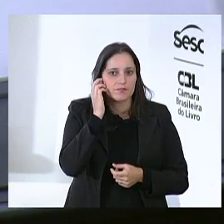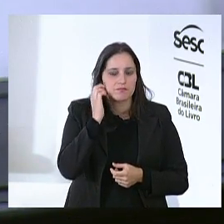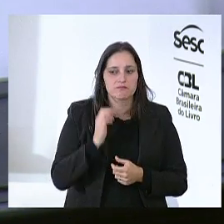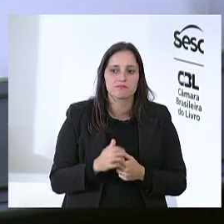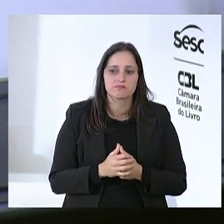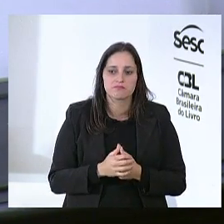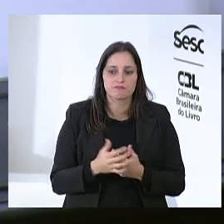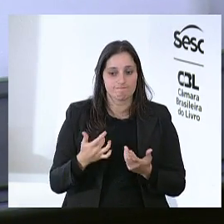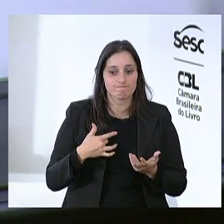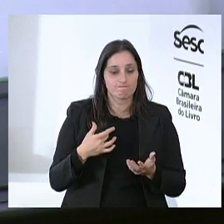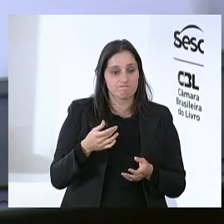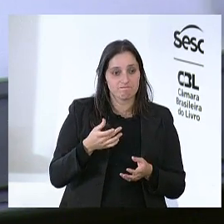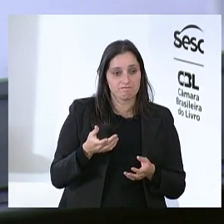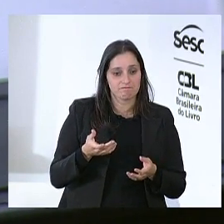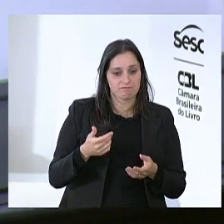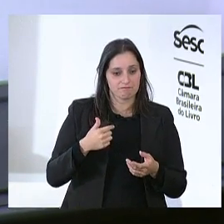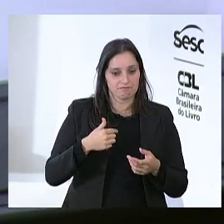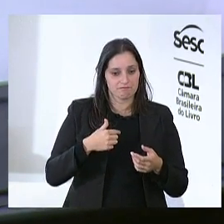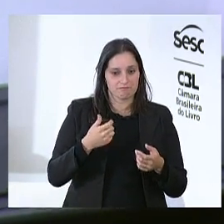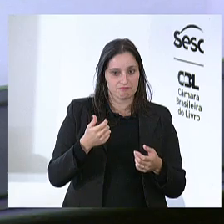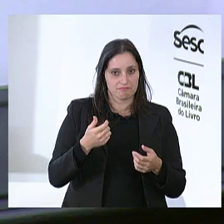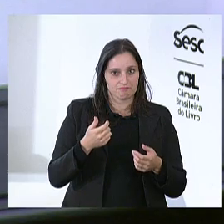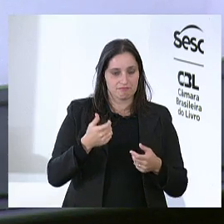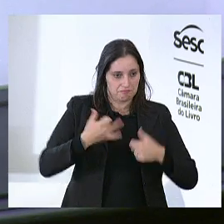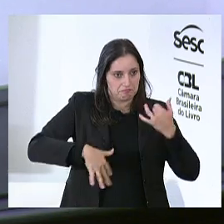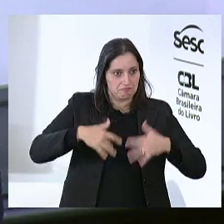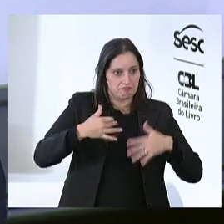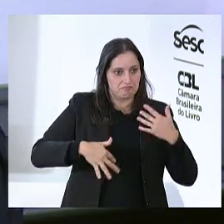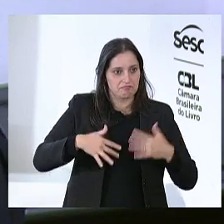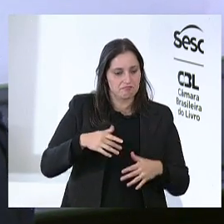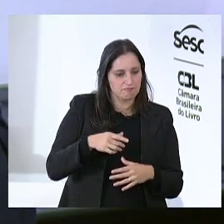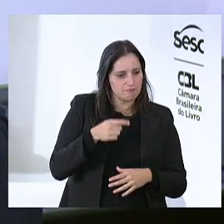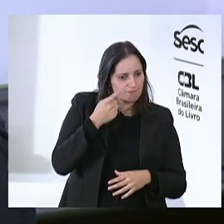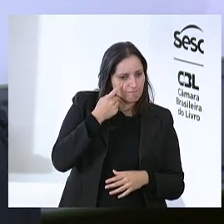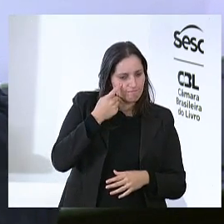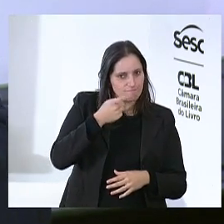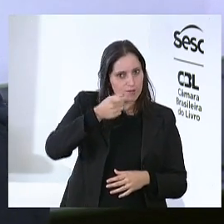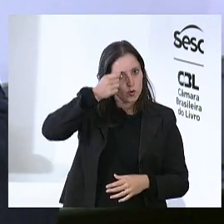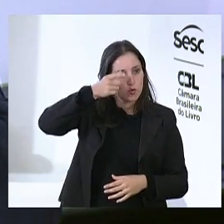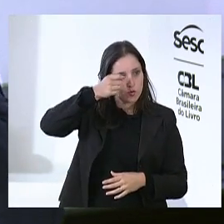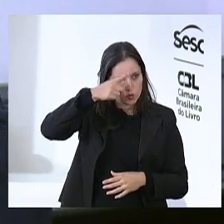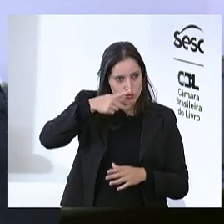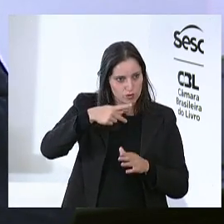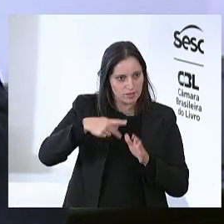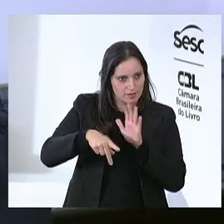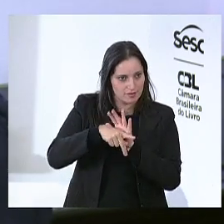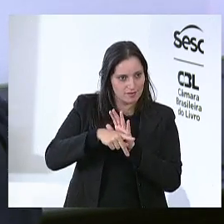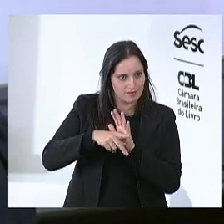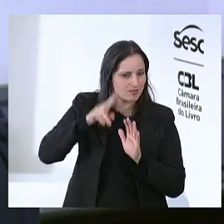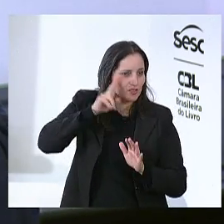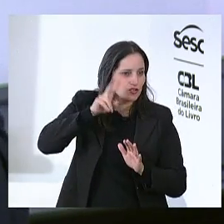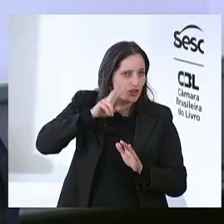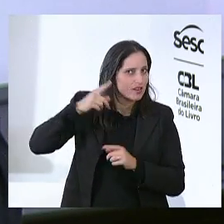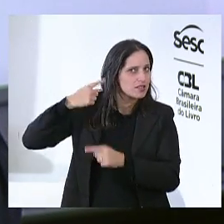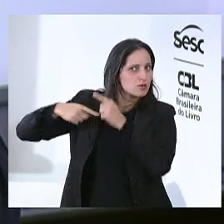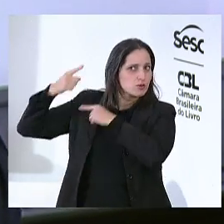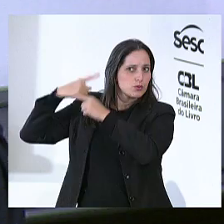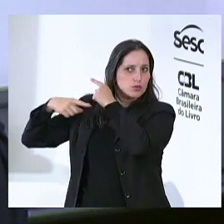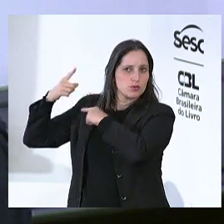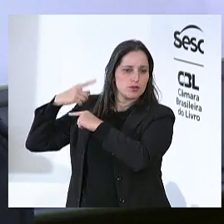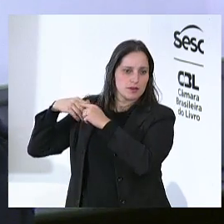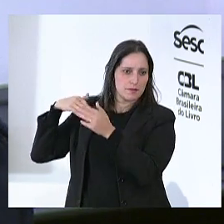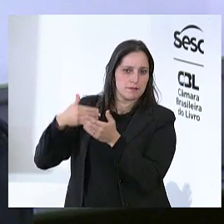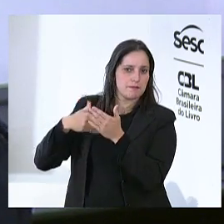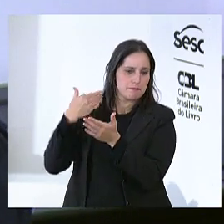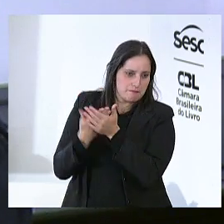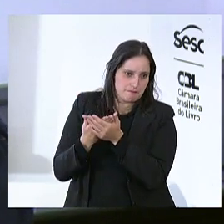É muito curioso, né, porque... a cultura histórica no Brasil é muito, muito fluida, né? Ela não é muito... As pessoas, às vezes, talvez